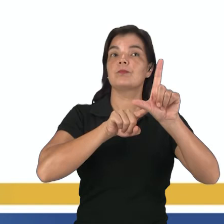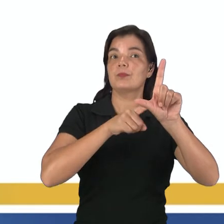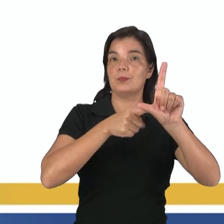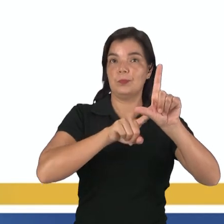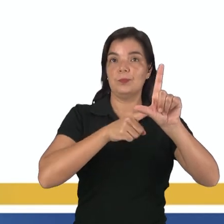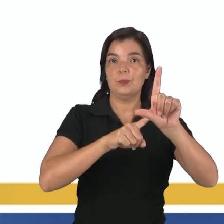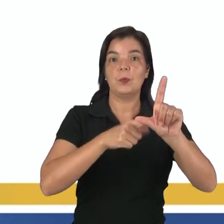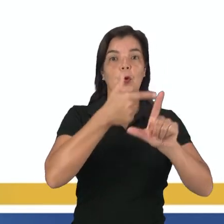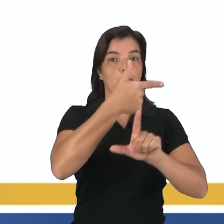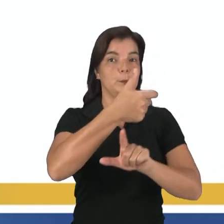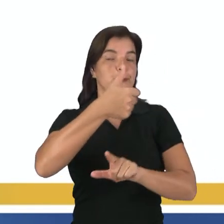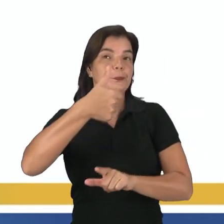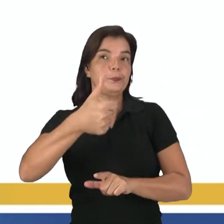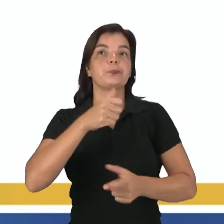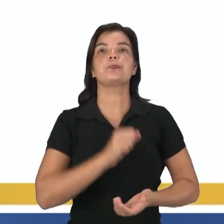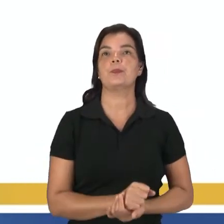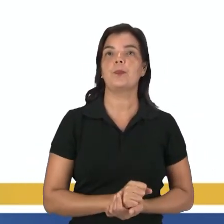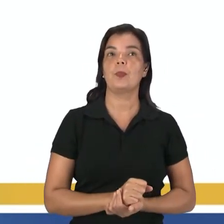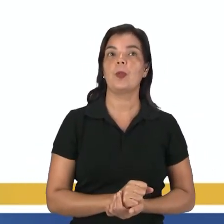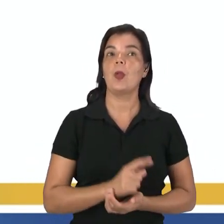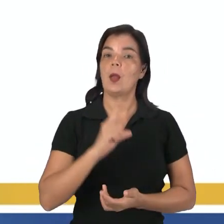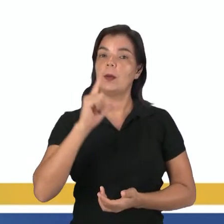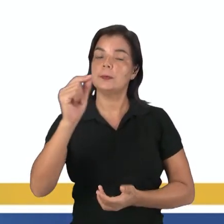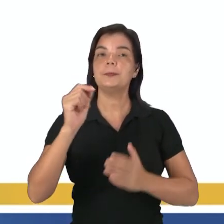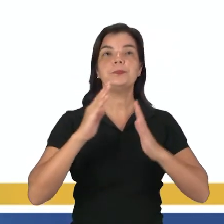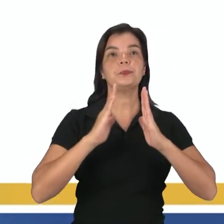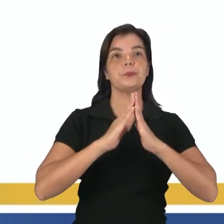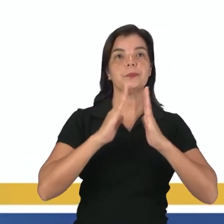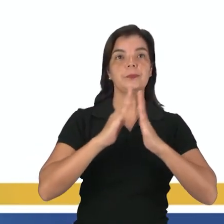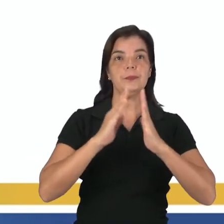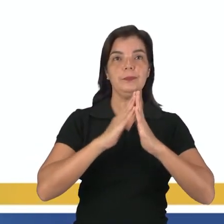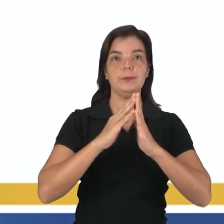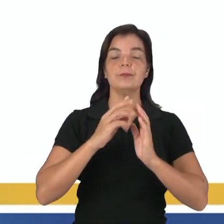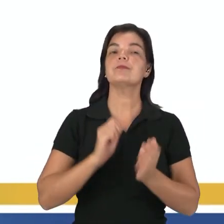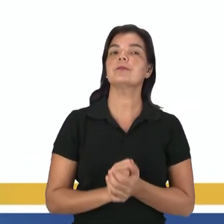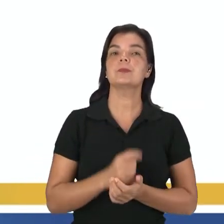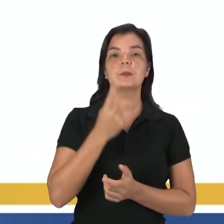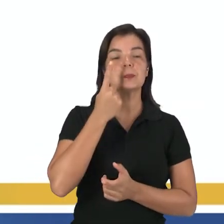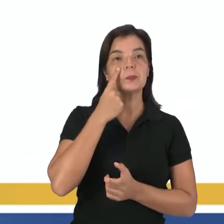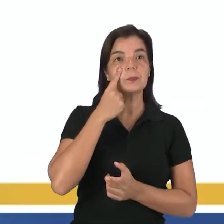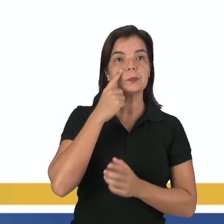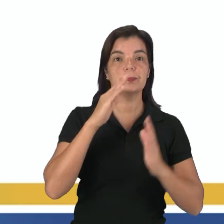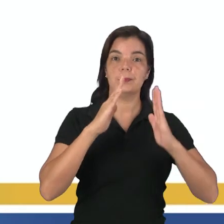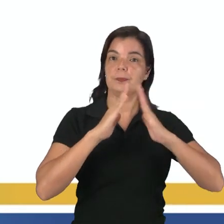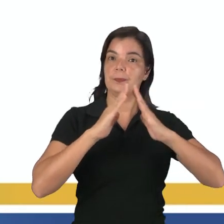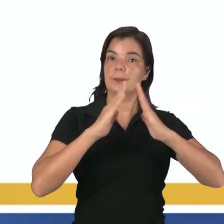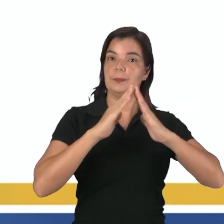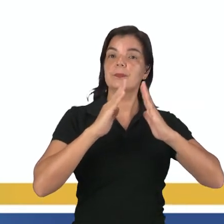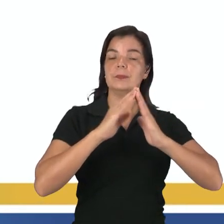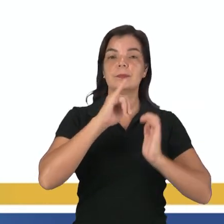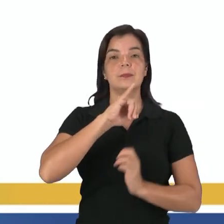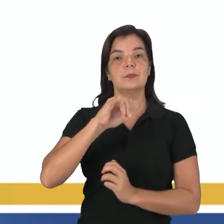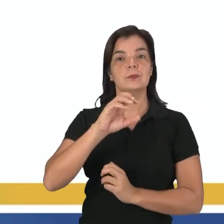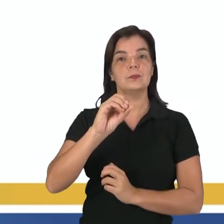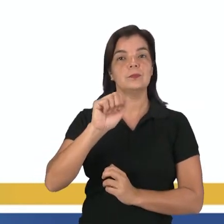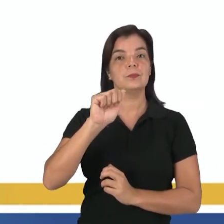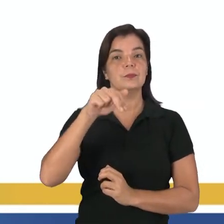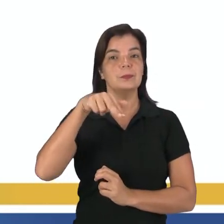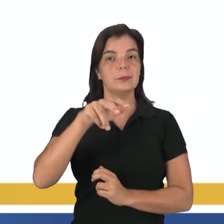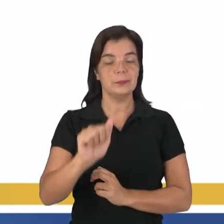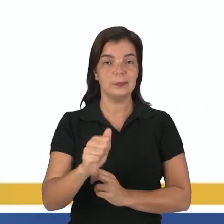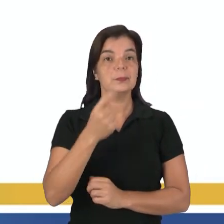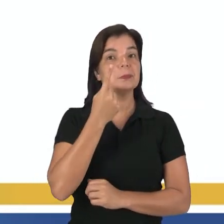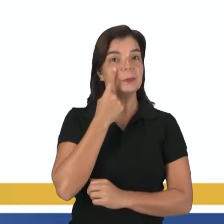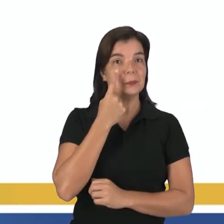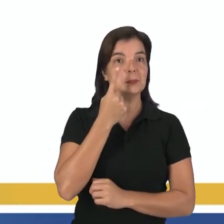coordenadas 21 Então ela saiu de sua casa Então observa aí a casa de Joana né no ponto